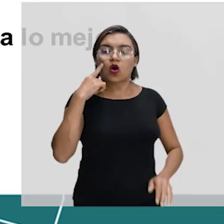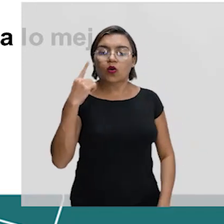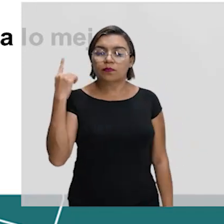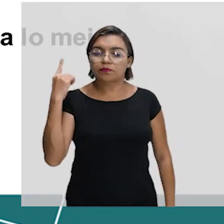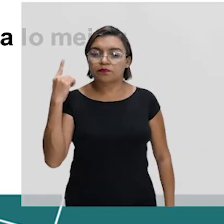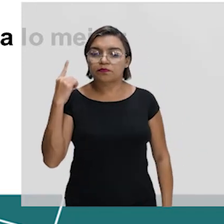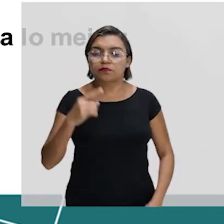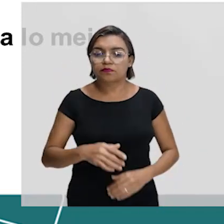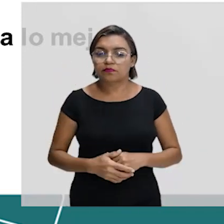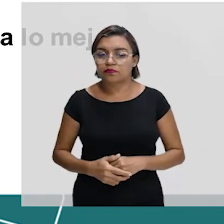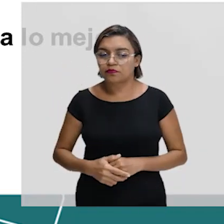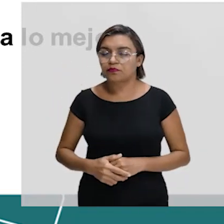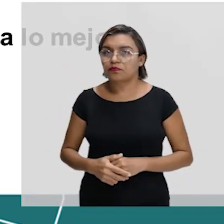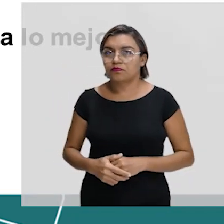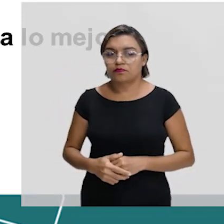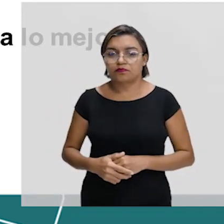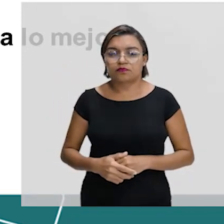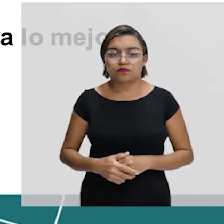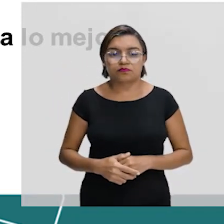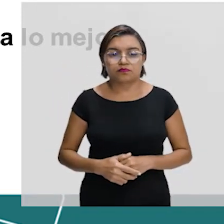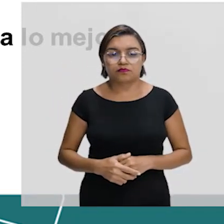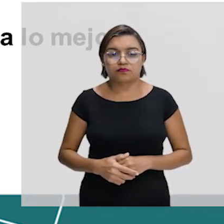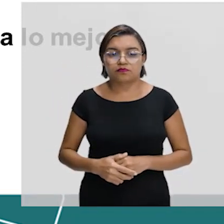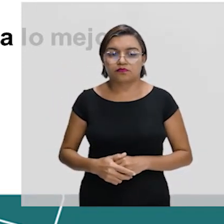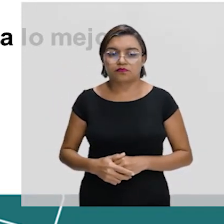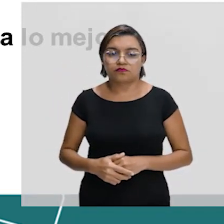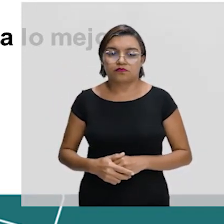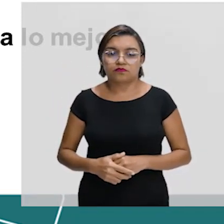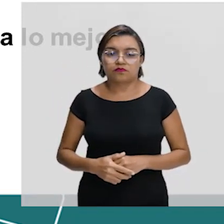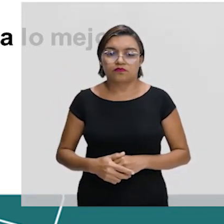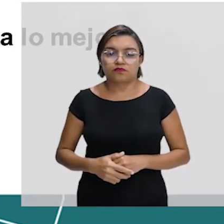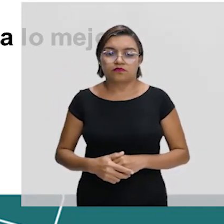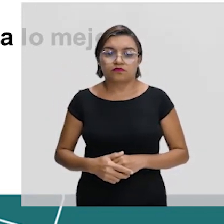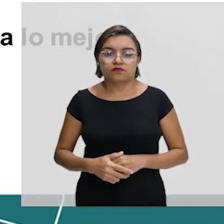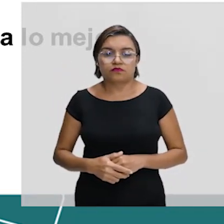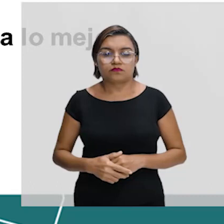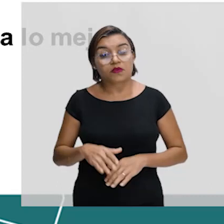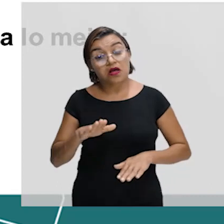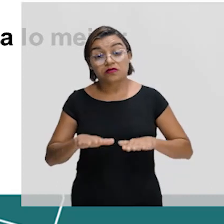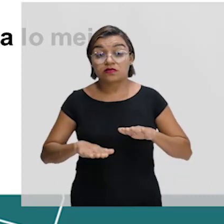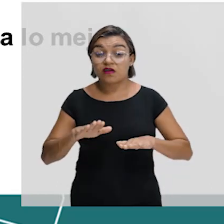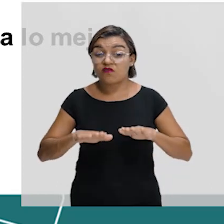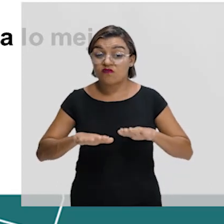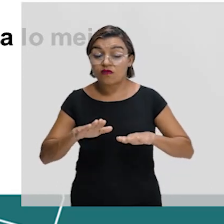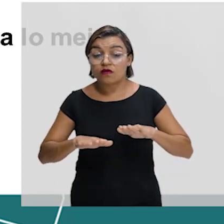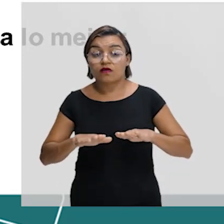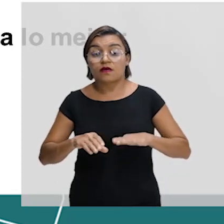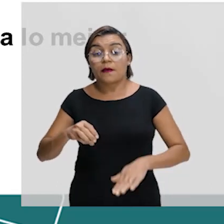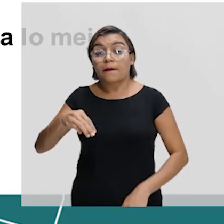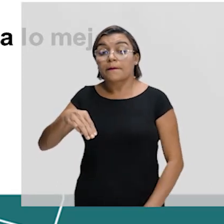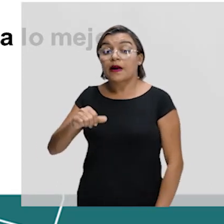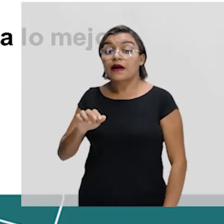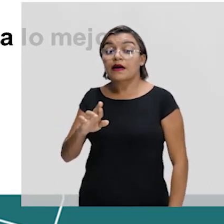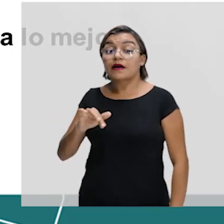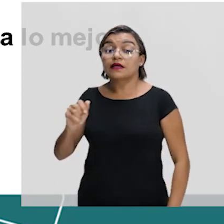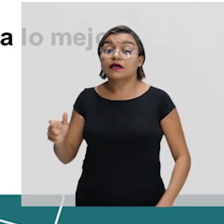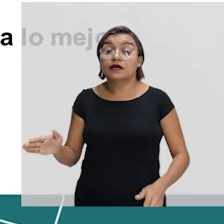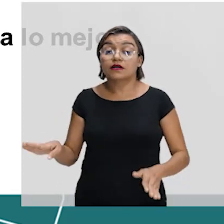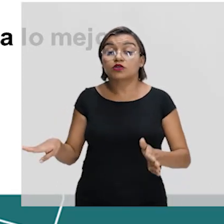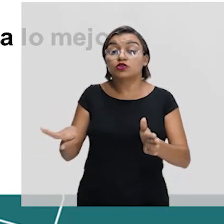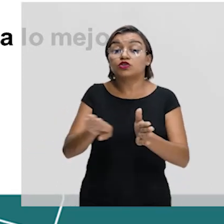provavelmente. Quizás Maria chegue temprano hoje. Então, talvez Maria chegue cedo